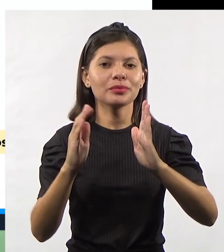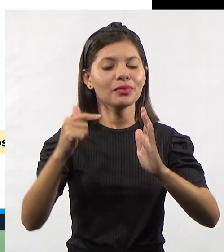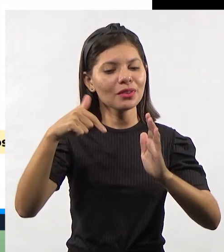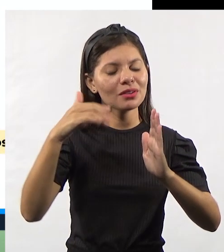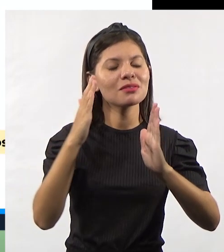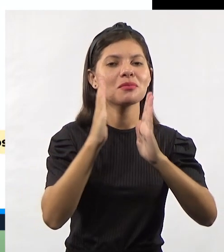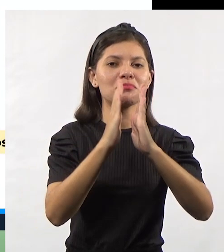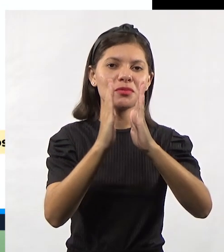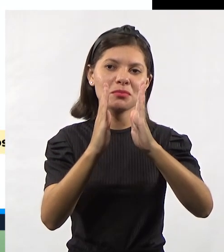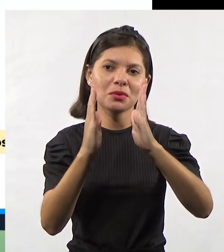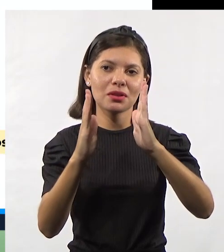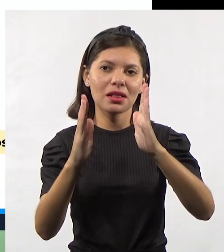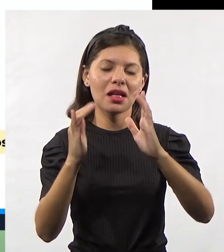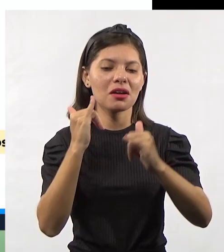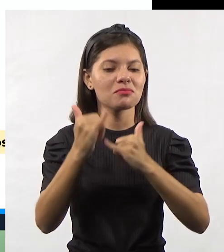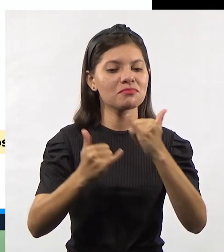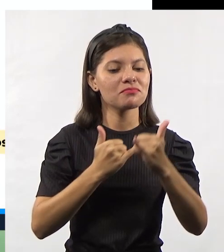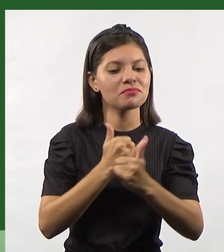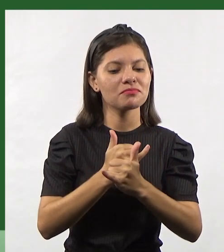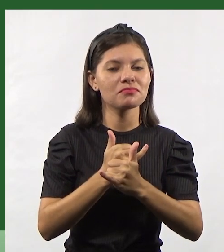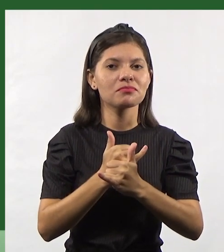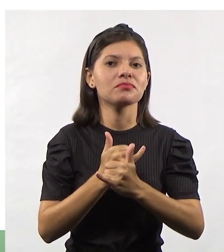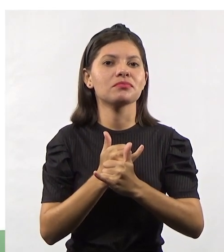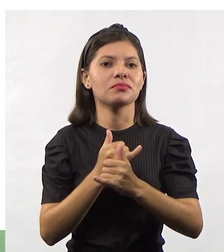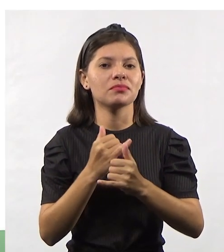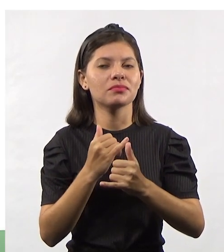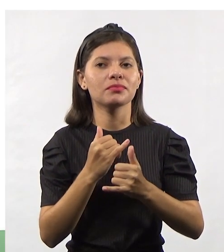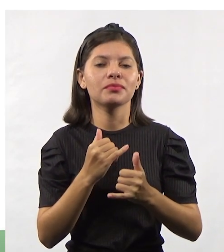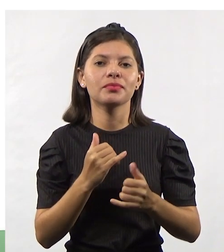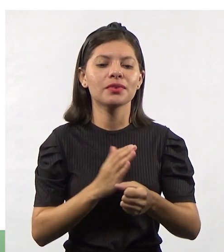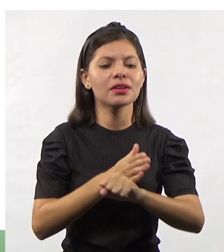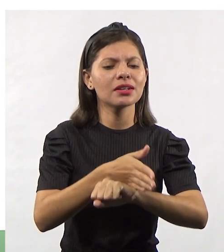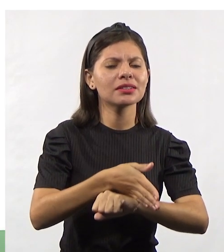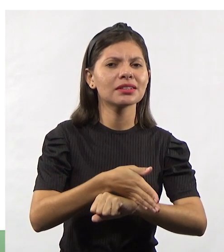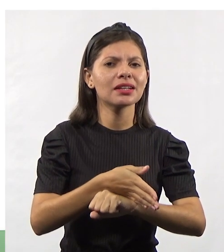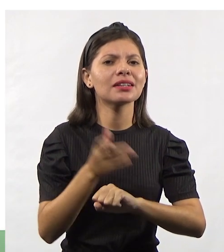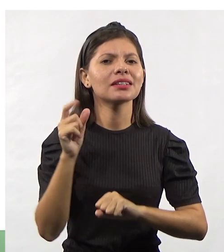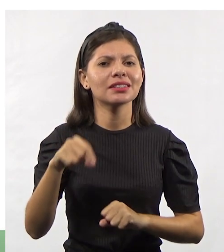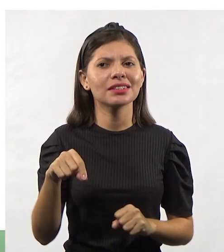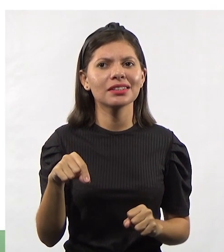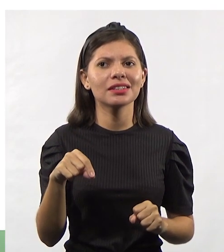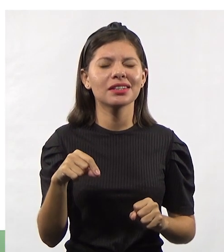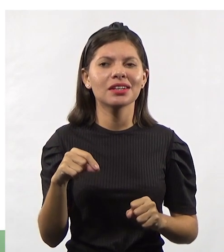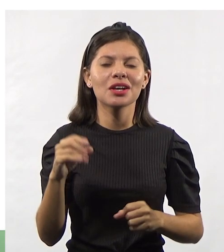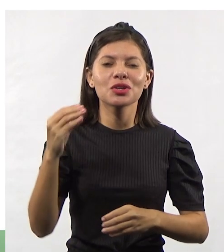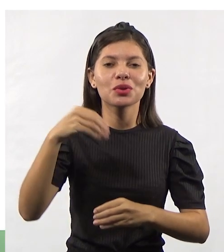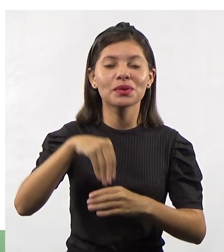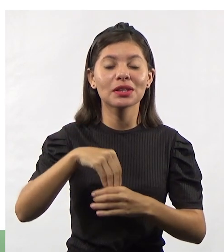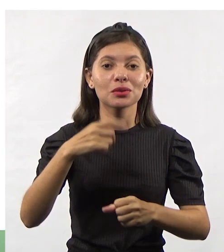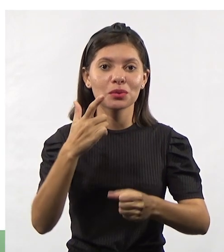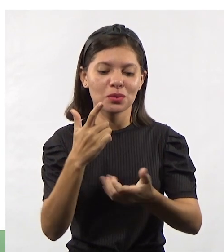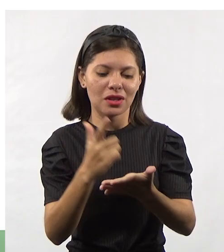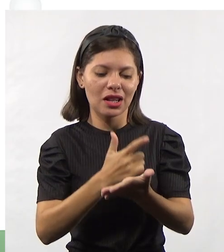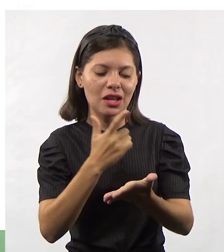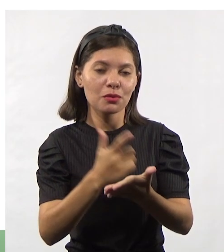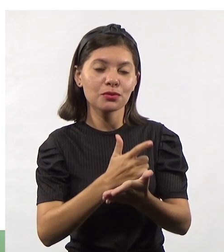nossa Biblioteca Virtual você acessa a biblioteca e eu estou aqui ó no livro do